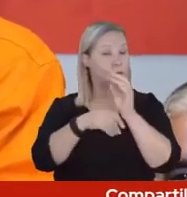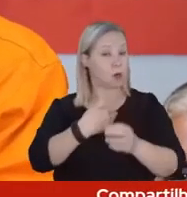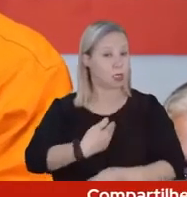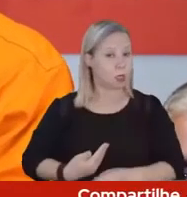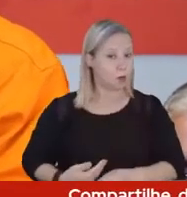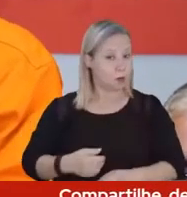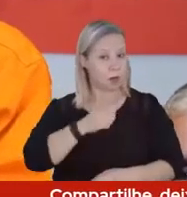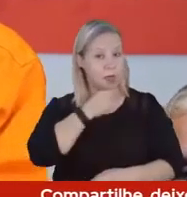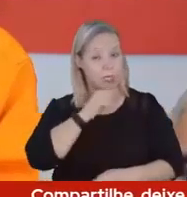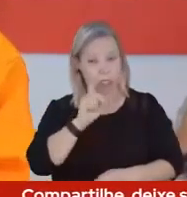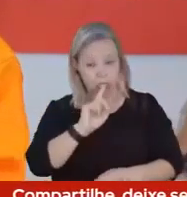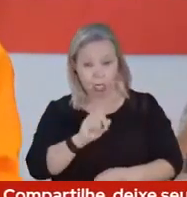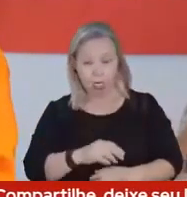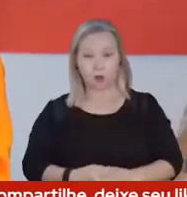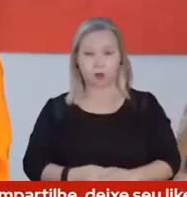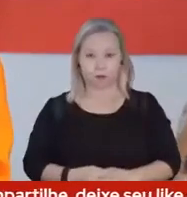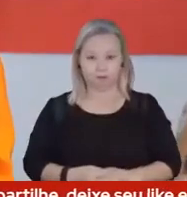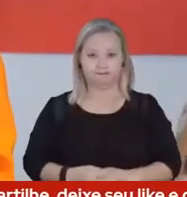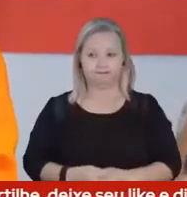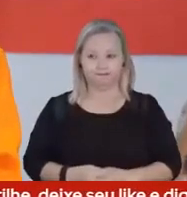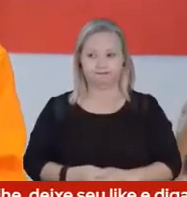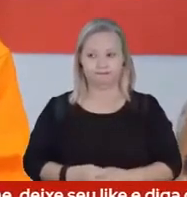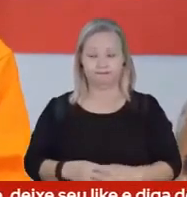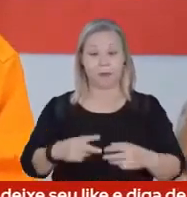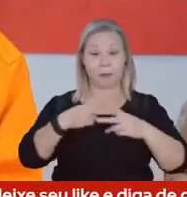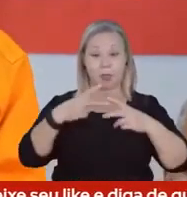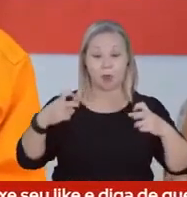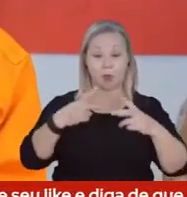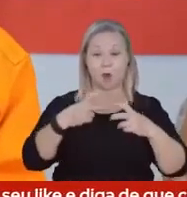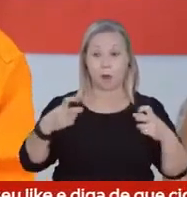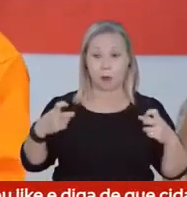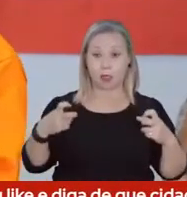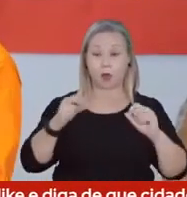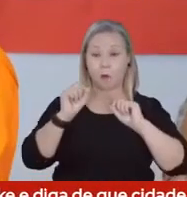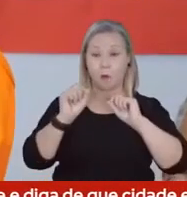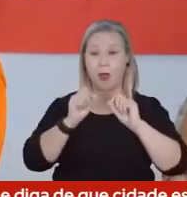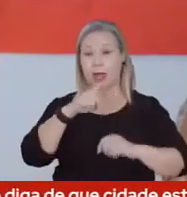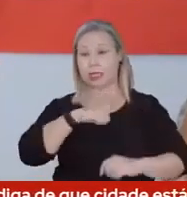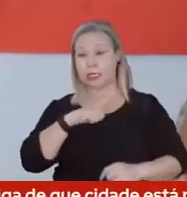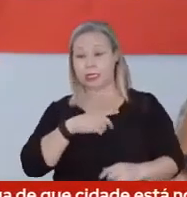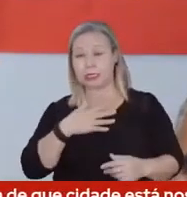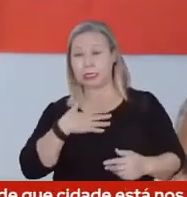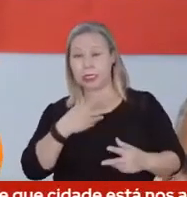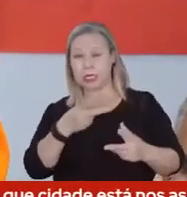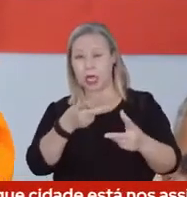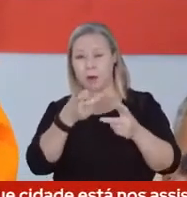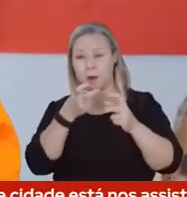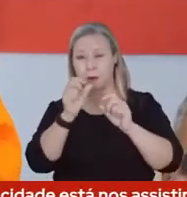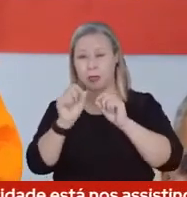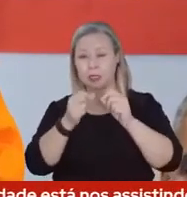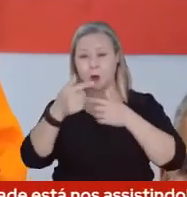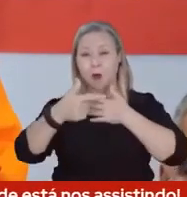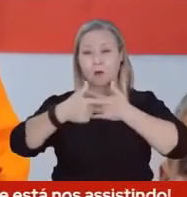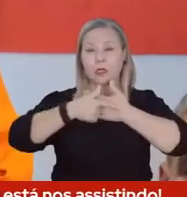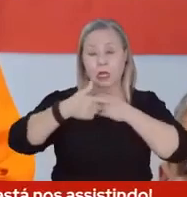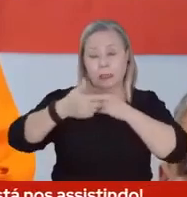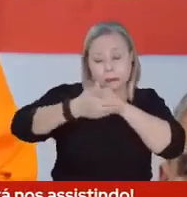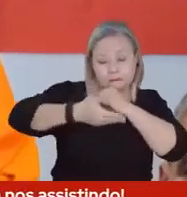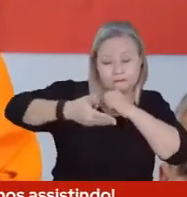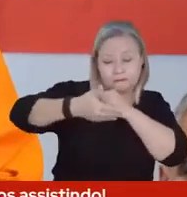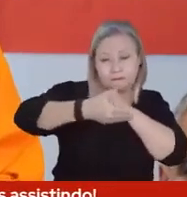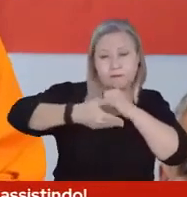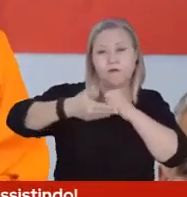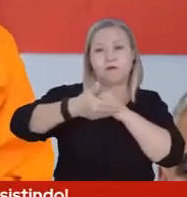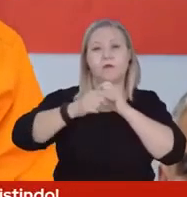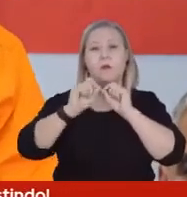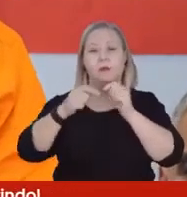Então, a Petrobras, ela tem, na minha visão, um papel fundamental de ser uma empresa